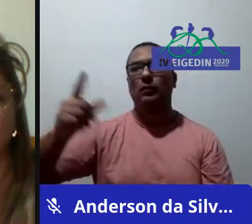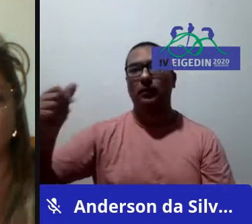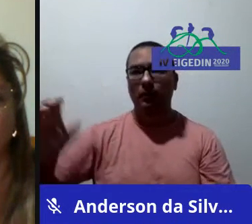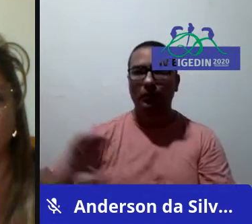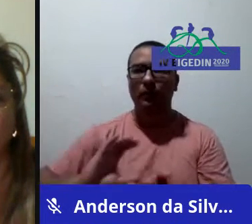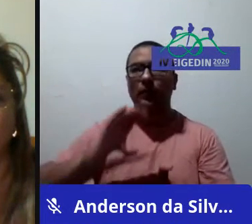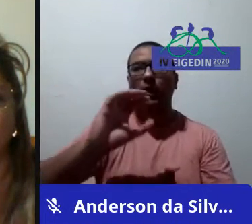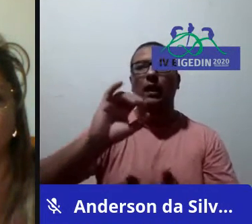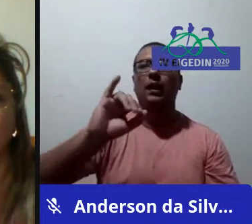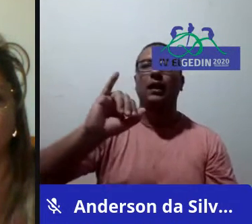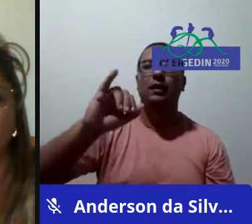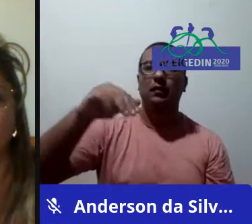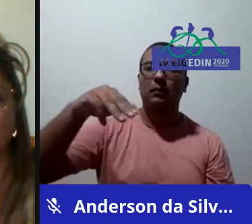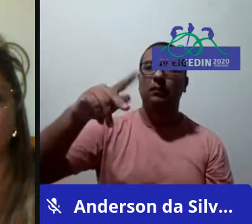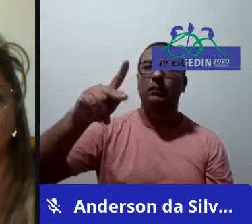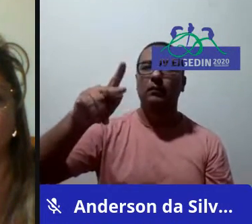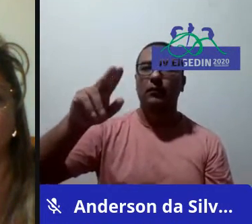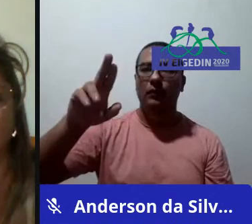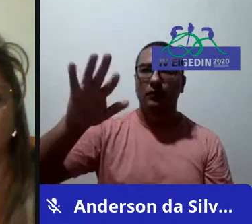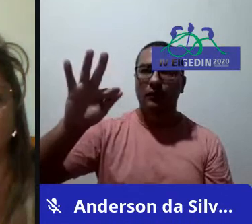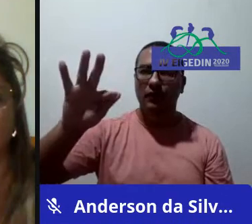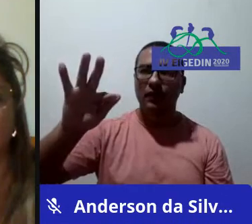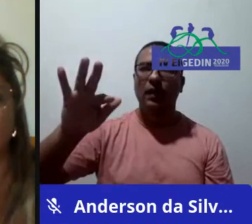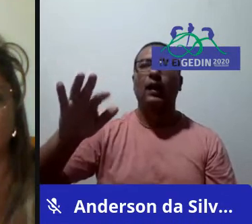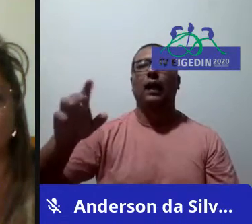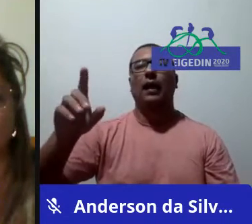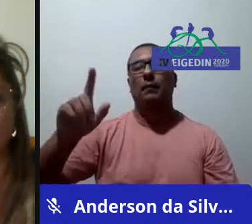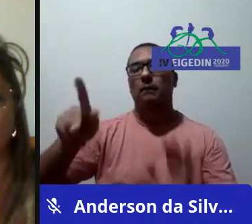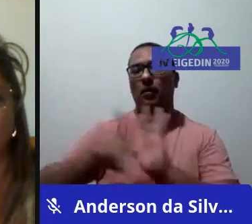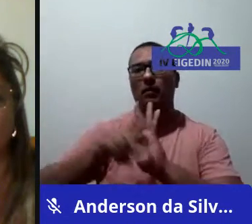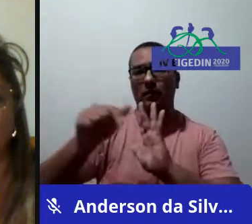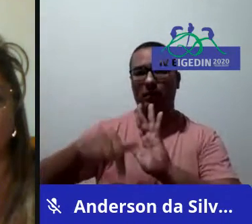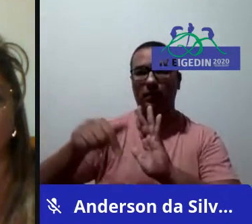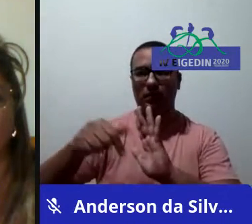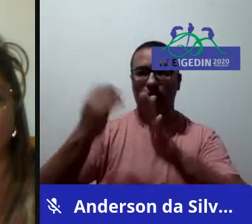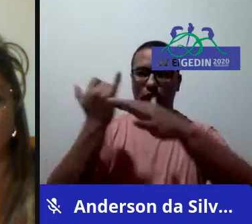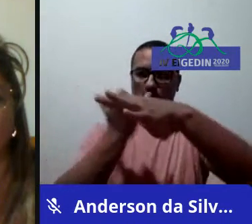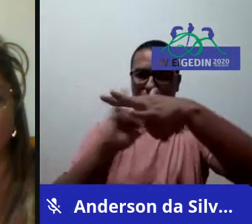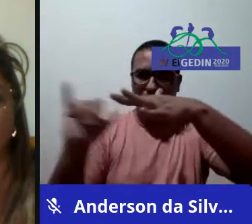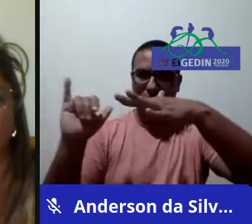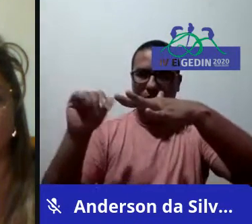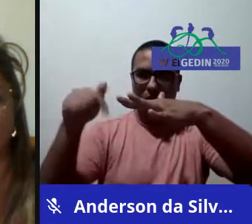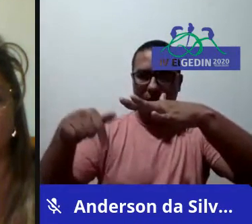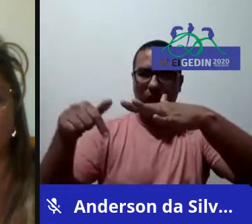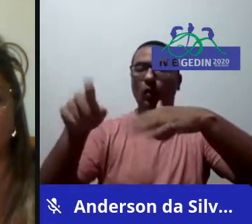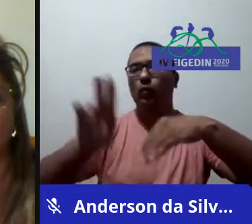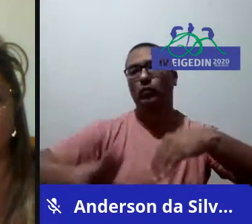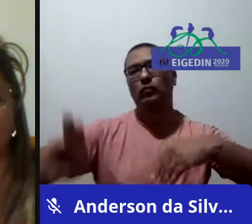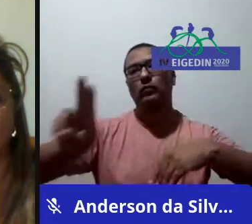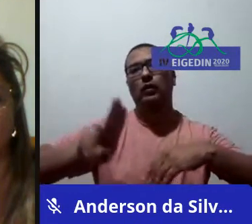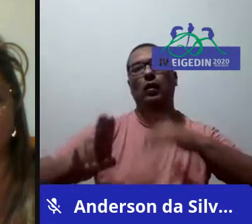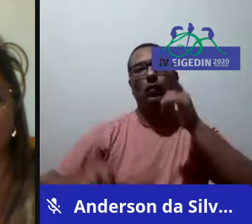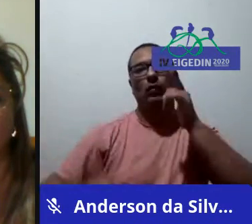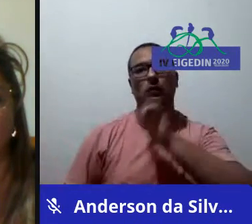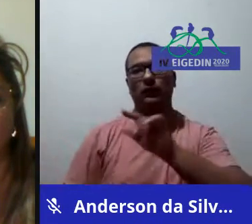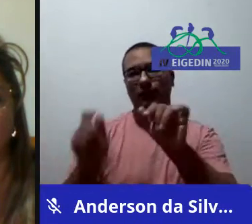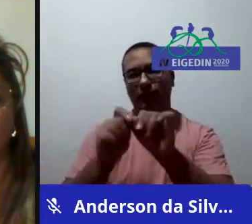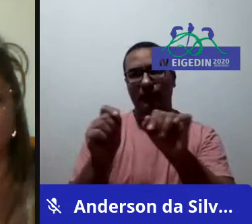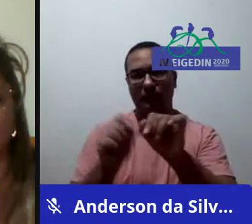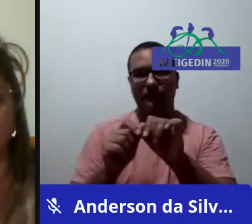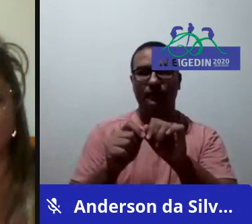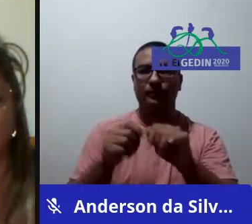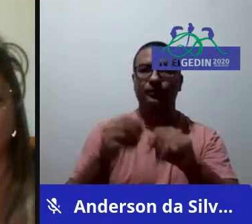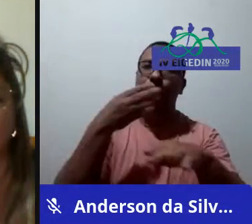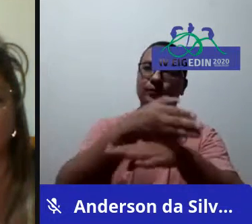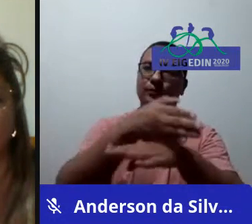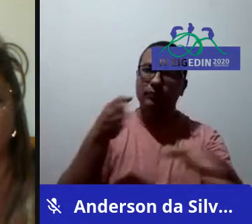Instituto de Planejamento Urbano de Florianópolis, que trabalhou junto conosco, utilizou para fazer os acessos dos dois